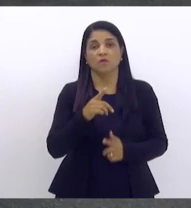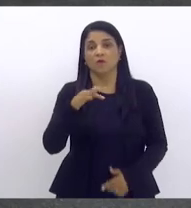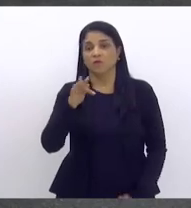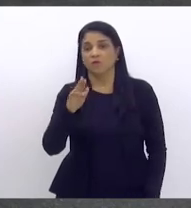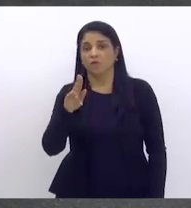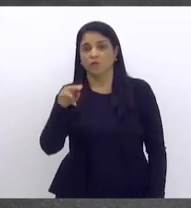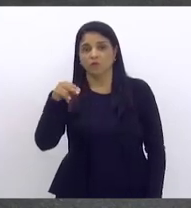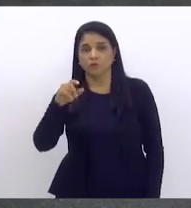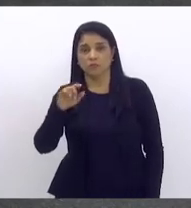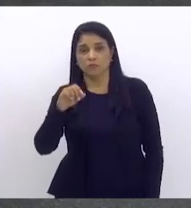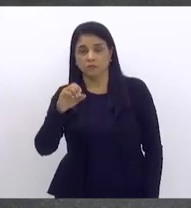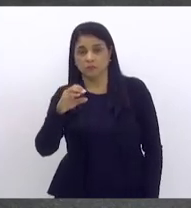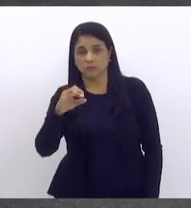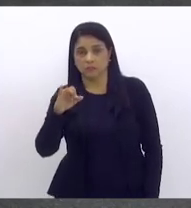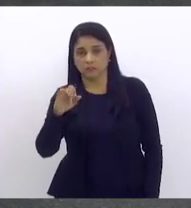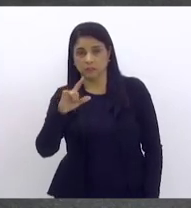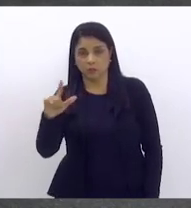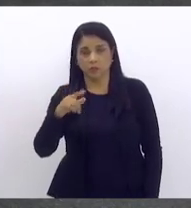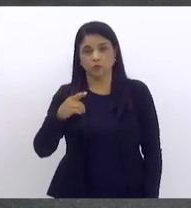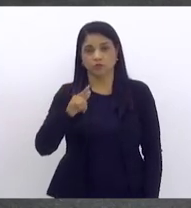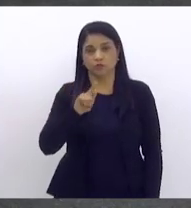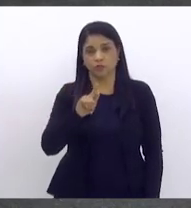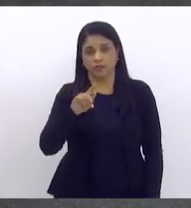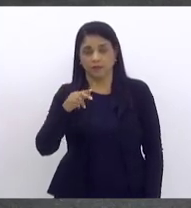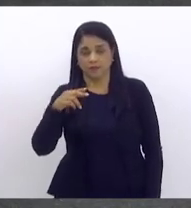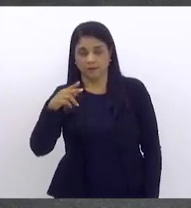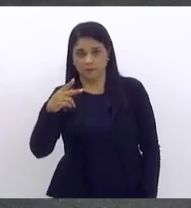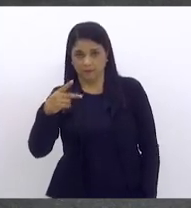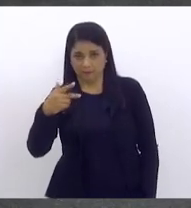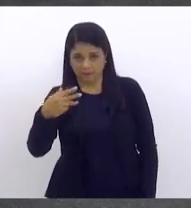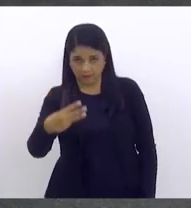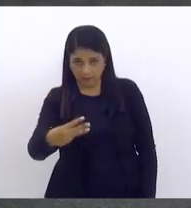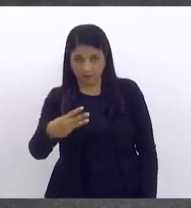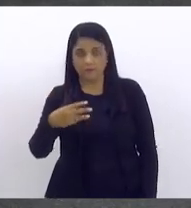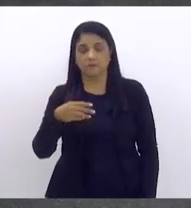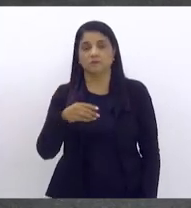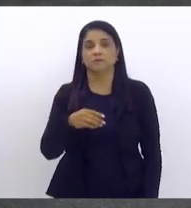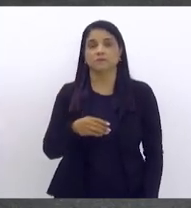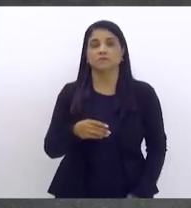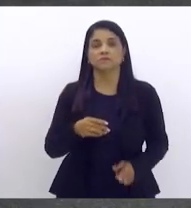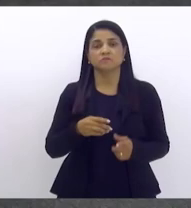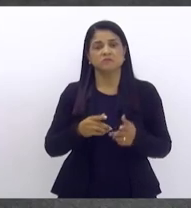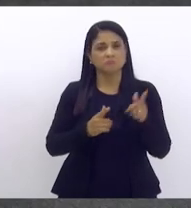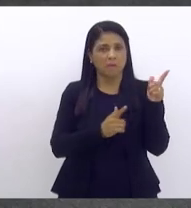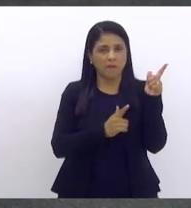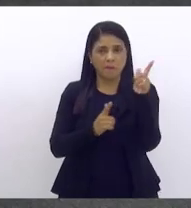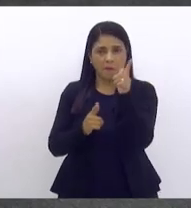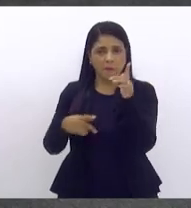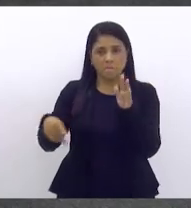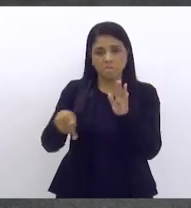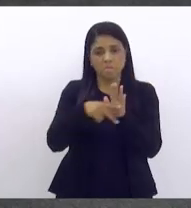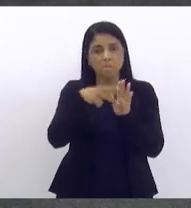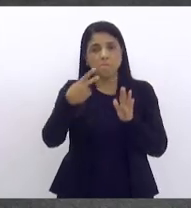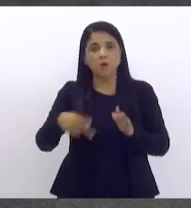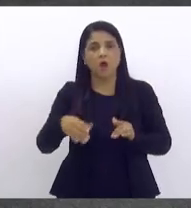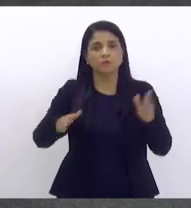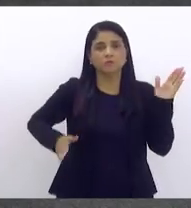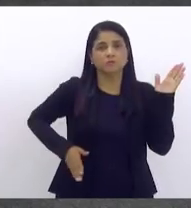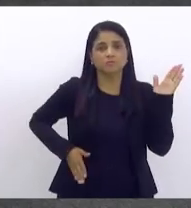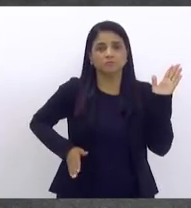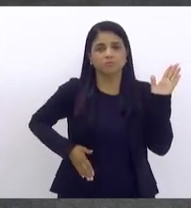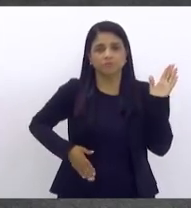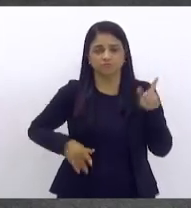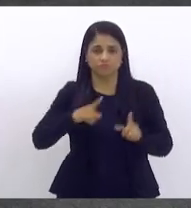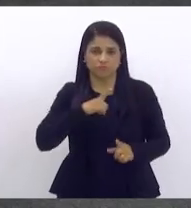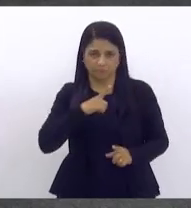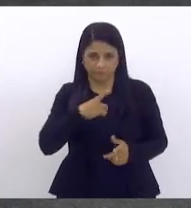o G3 e por aí vai, que estão nas mãos desses criminosos. Por outro lado, senhor